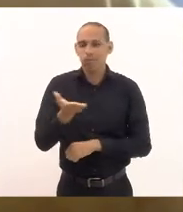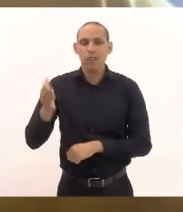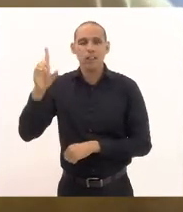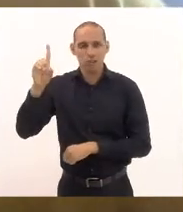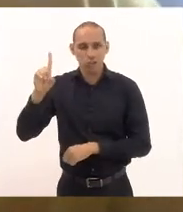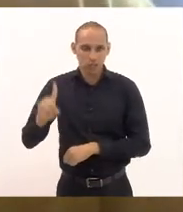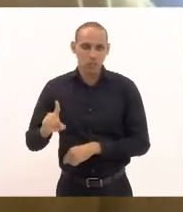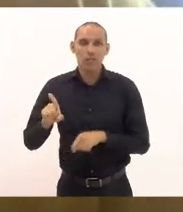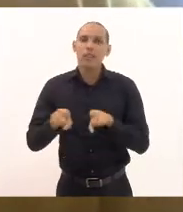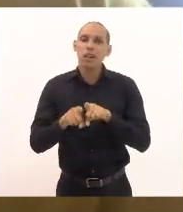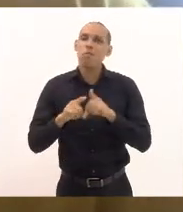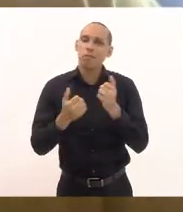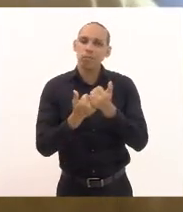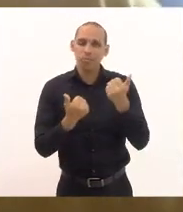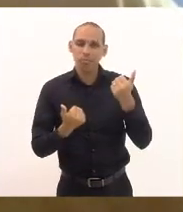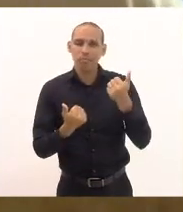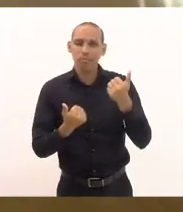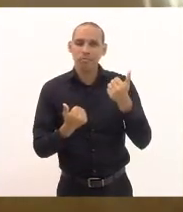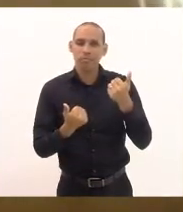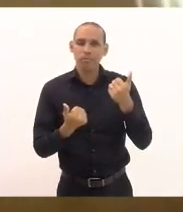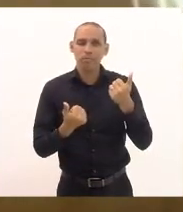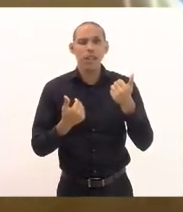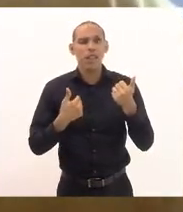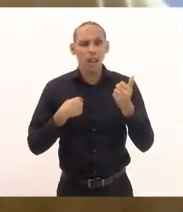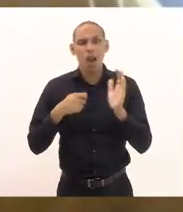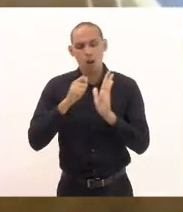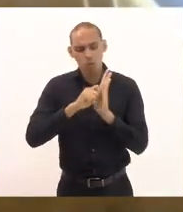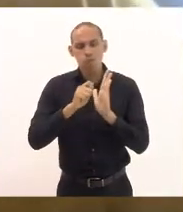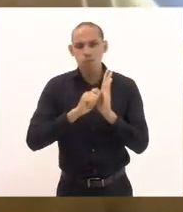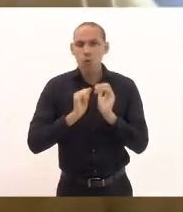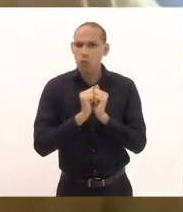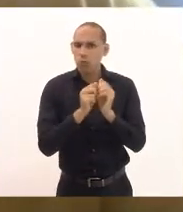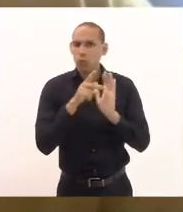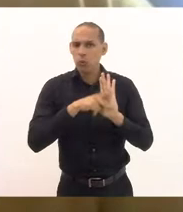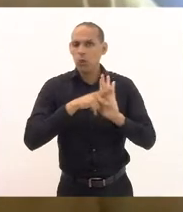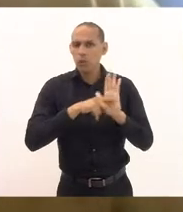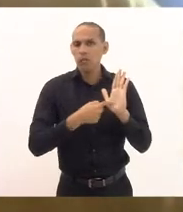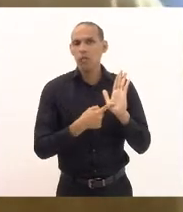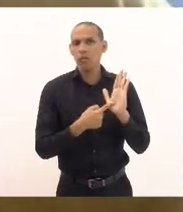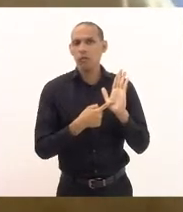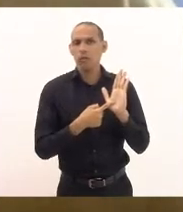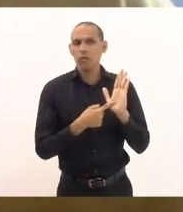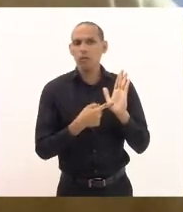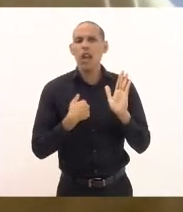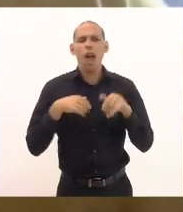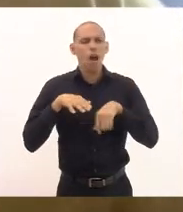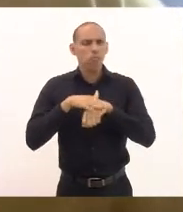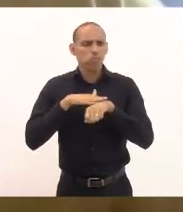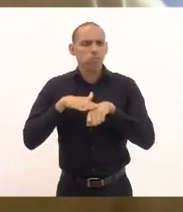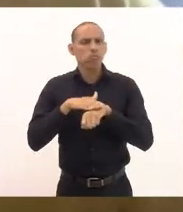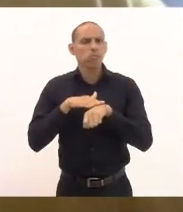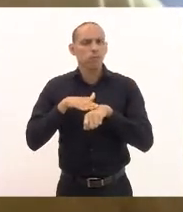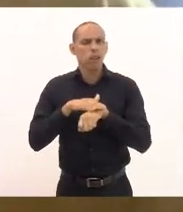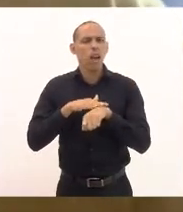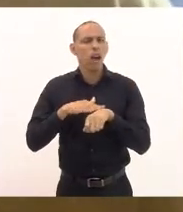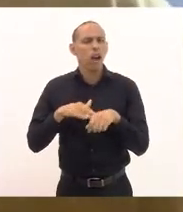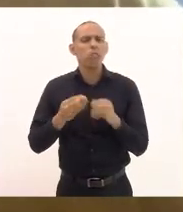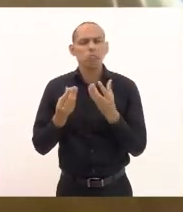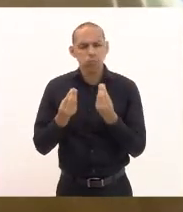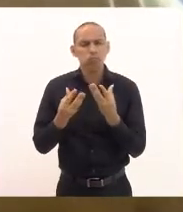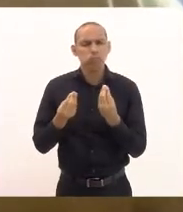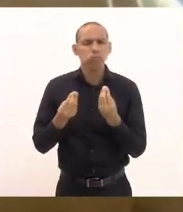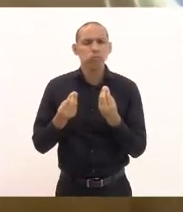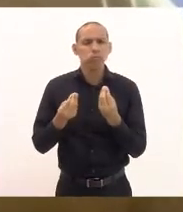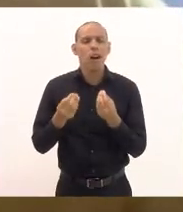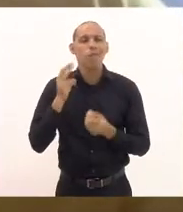e subdiretores. Eu sou coautor desse projeto, fui um dos que conversei muito, junto, claro,